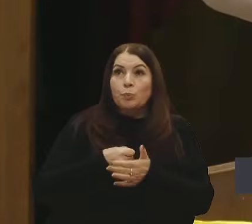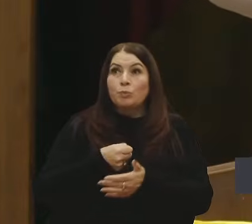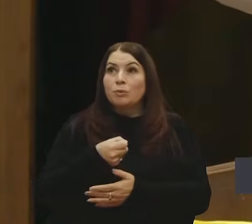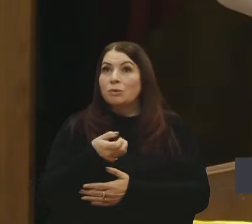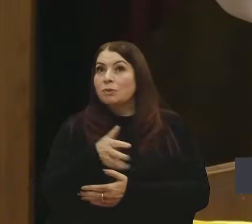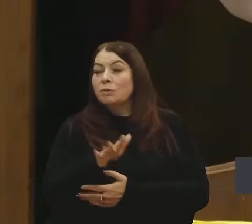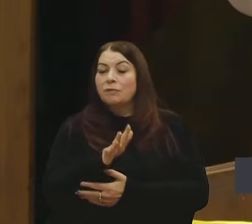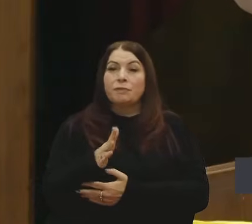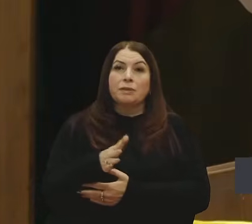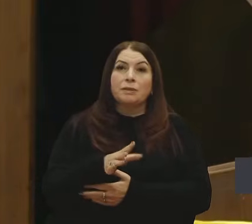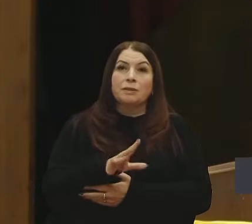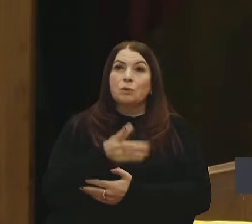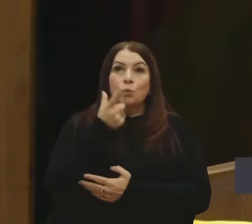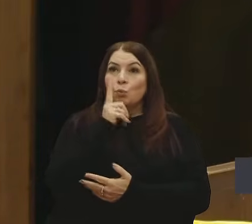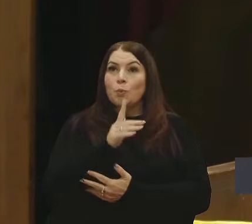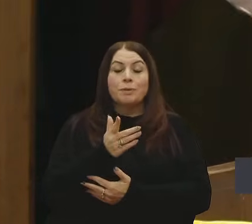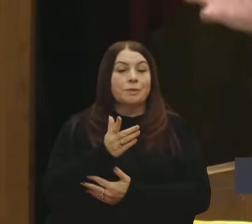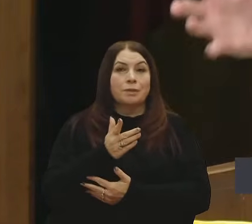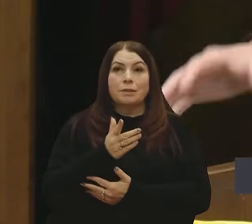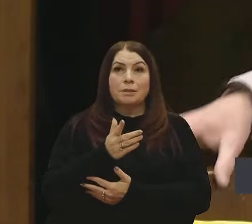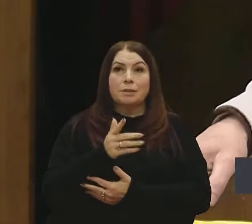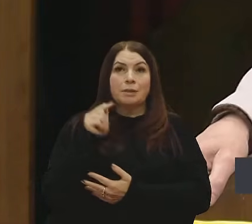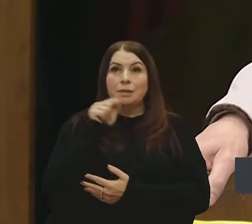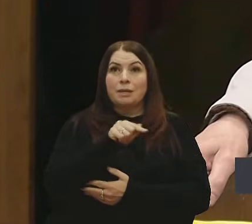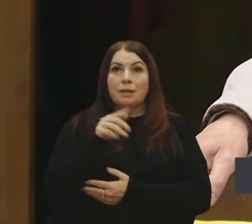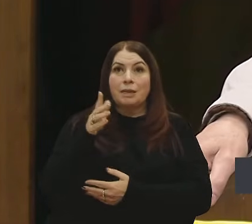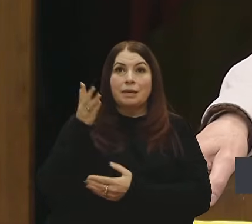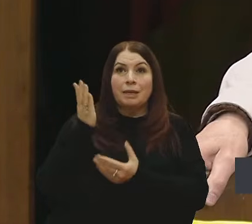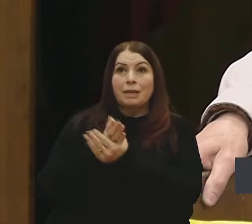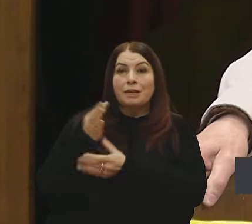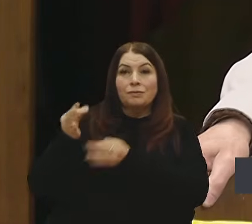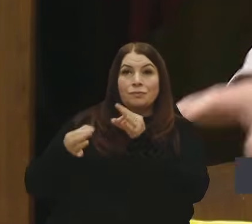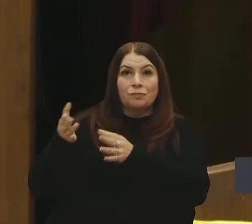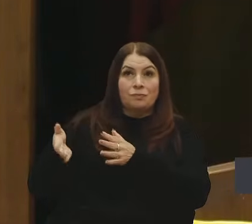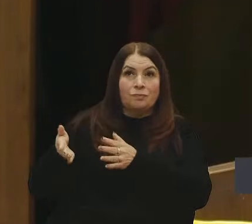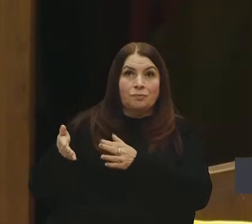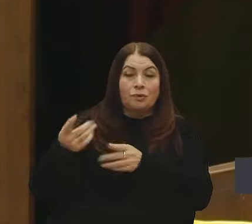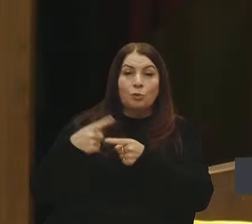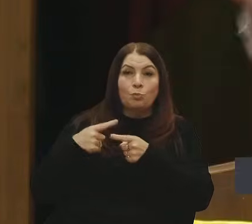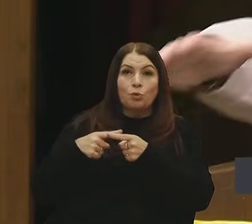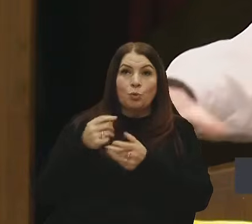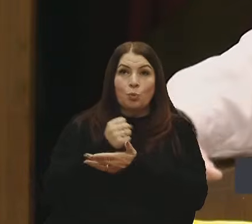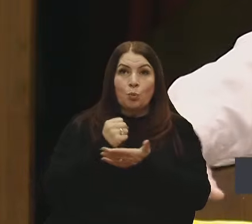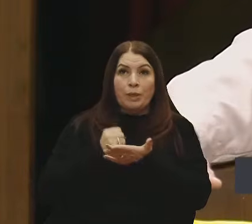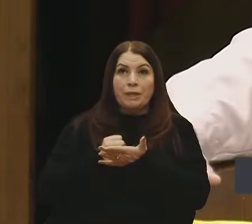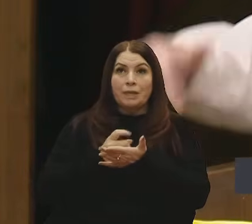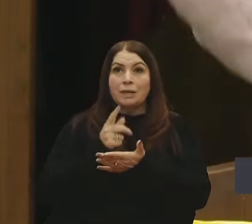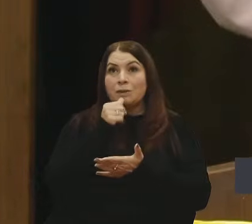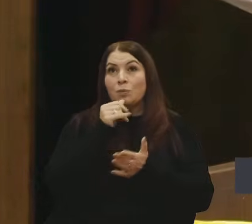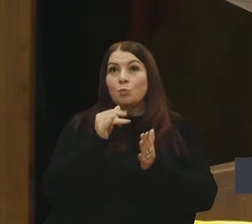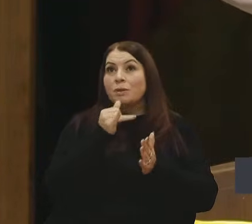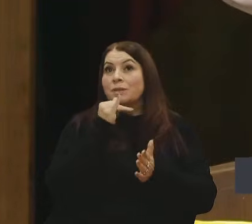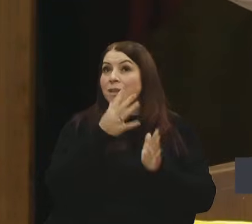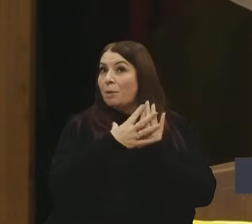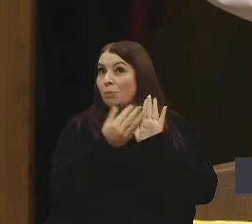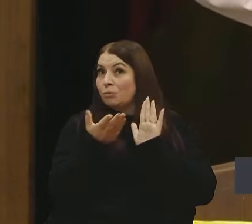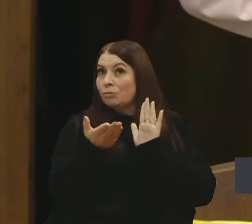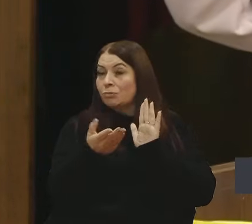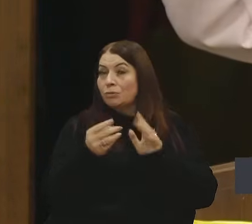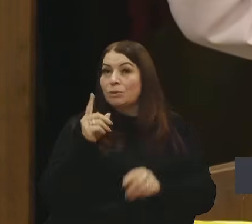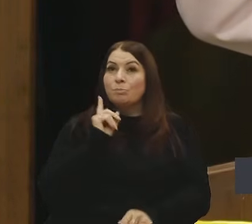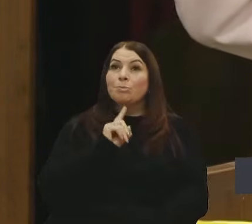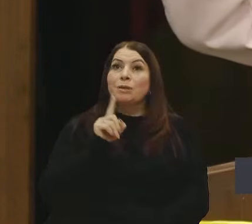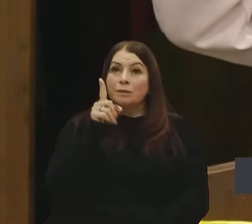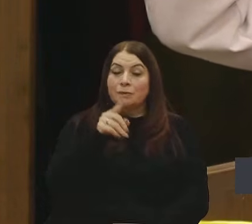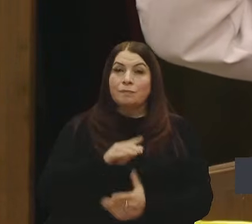talvez a gente não consiga nem via judicial. Porque o contrato dá um exemplo. Minas